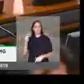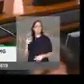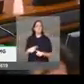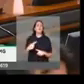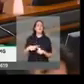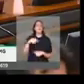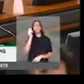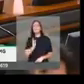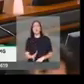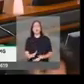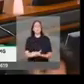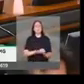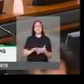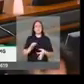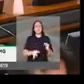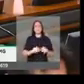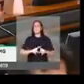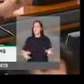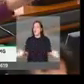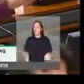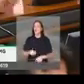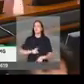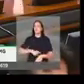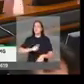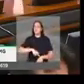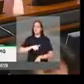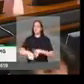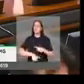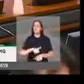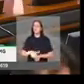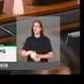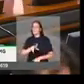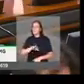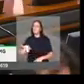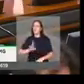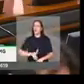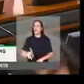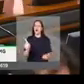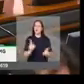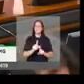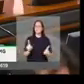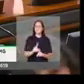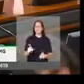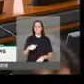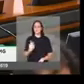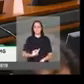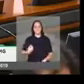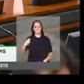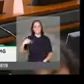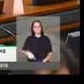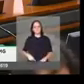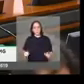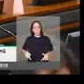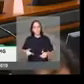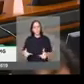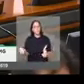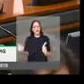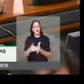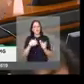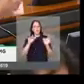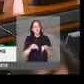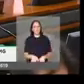impunidade mas nós vivemos um momento de transição país da impunidade não existe mais não esses parlamentares que aqui estão vão até a última instância